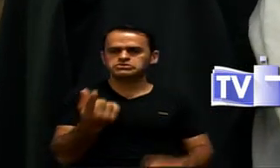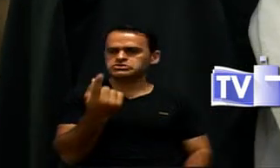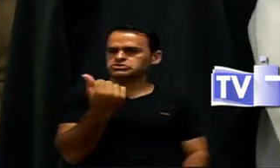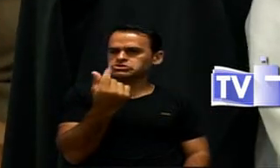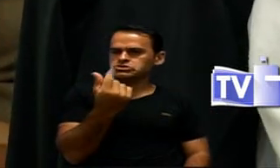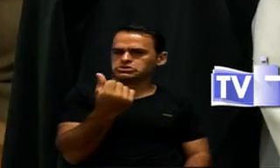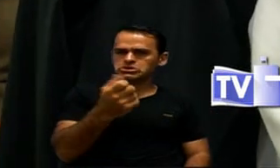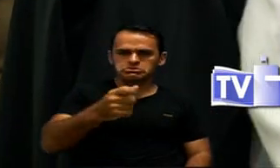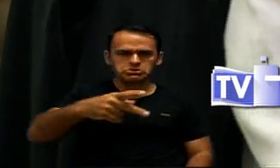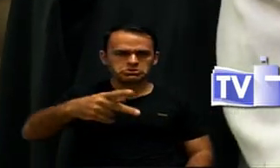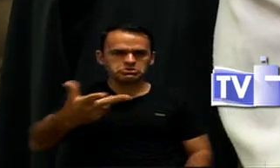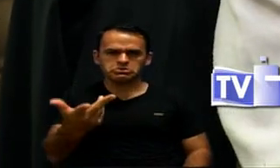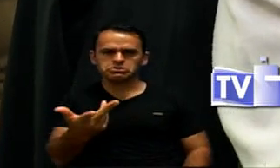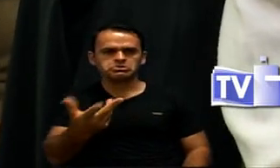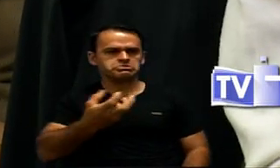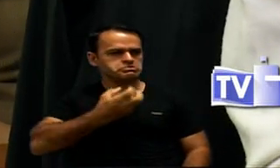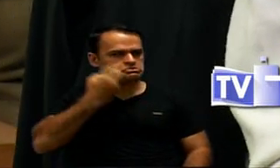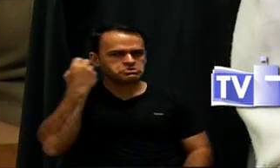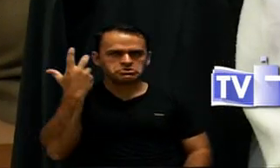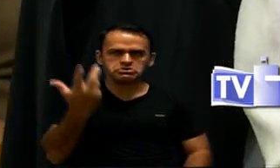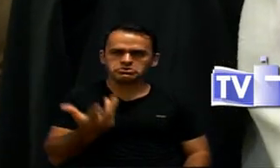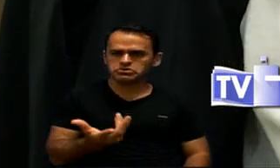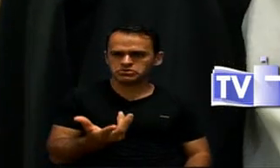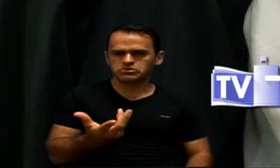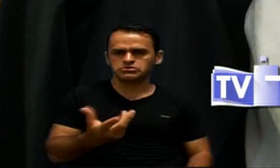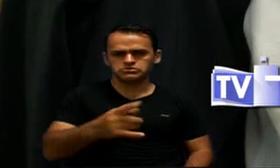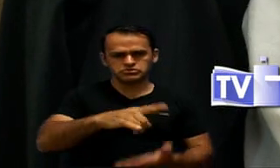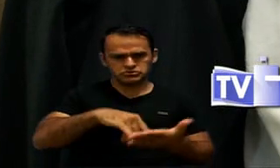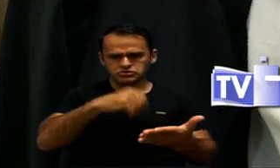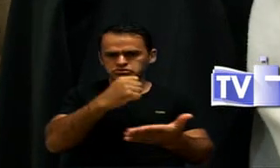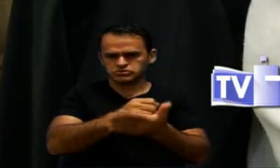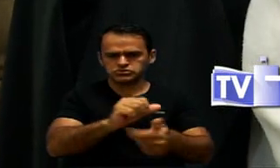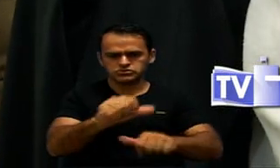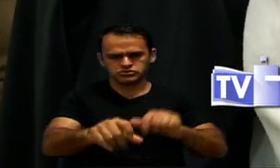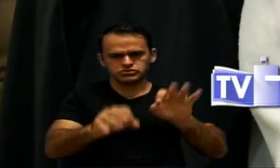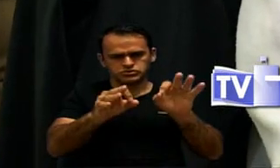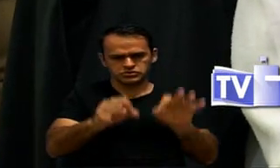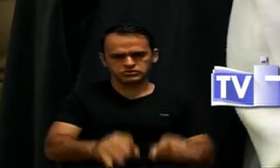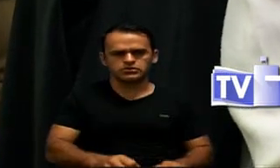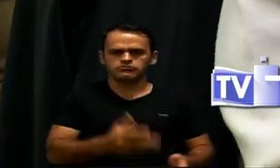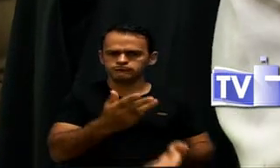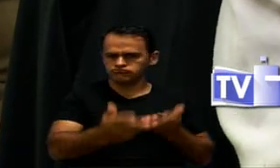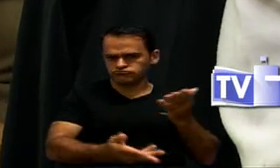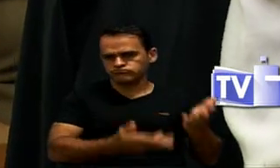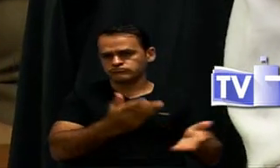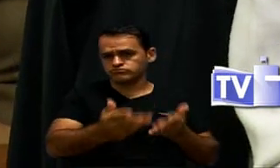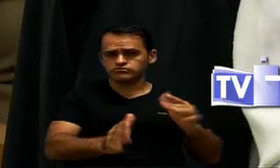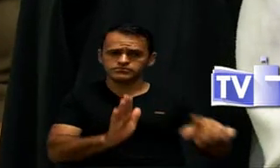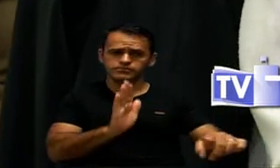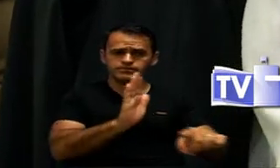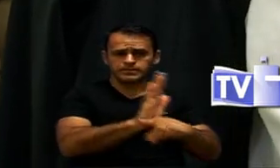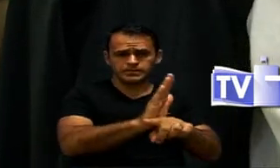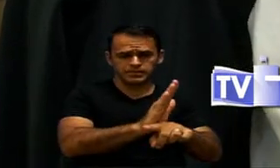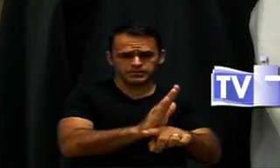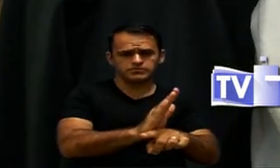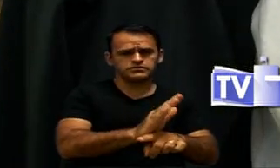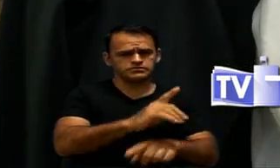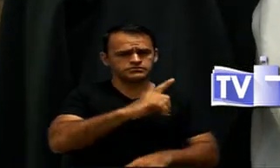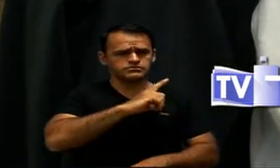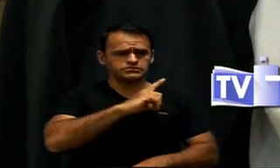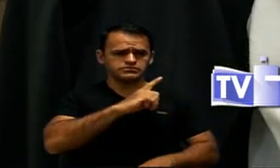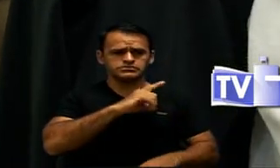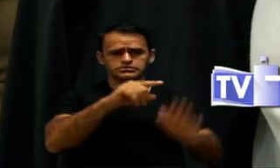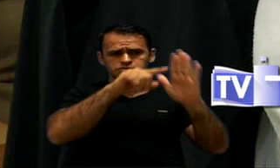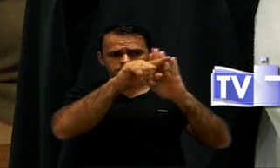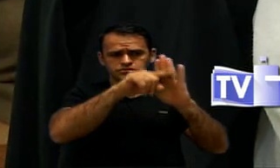pensão e a guarda dos filhos, visita, regularizar essa situação, ela é atendida desde que passe na triagem financeira,